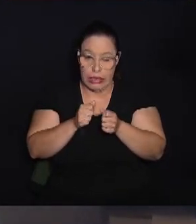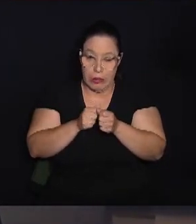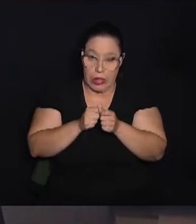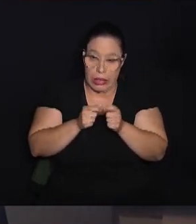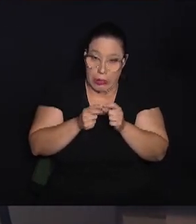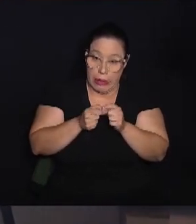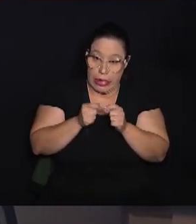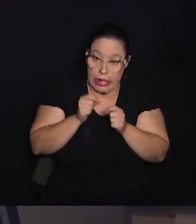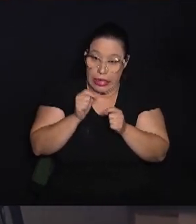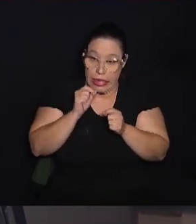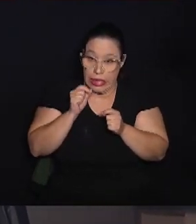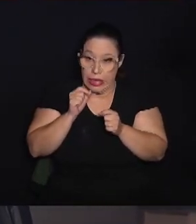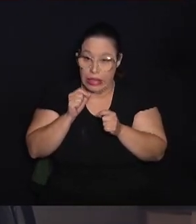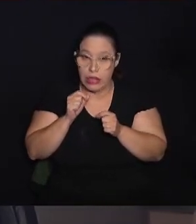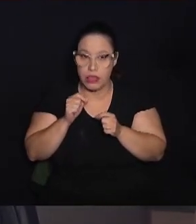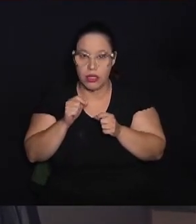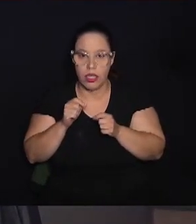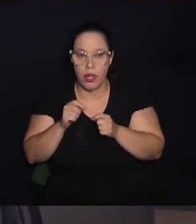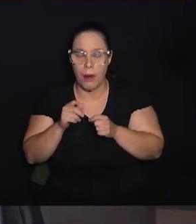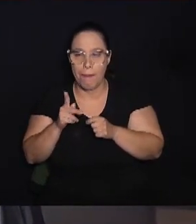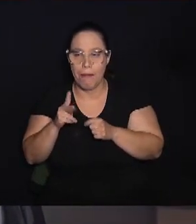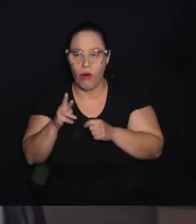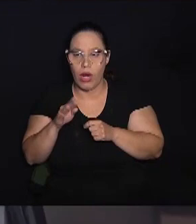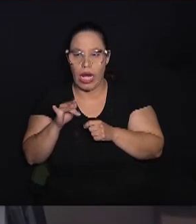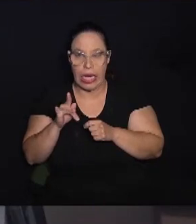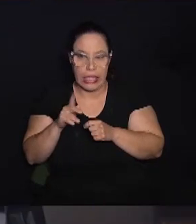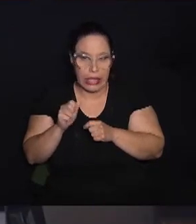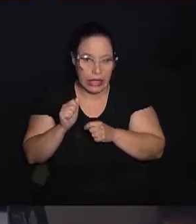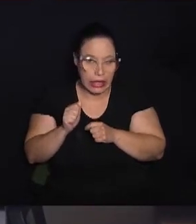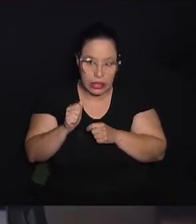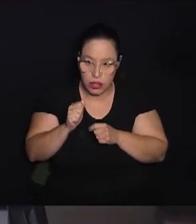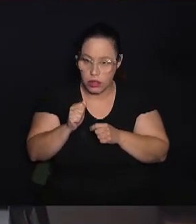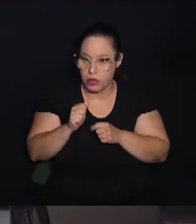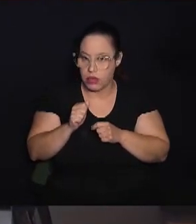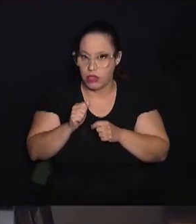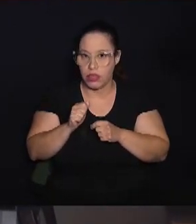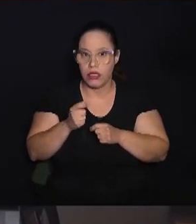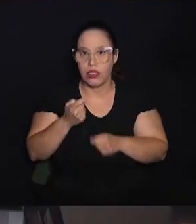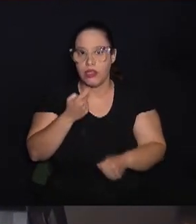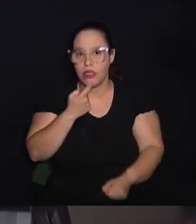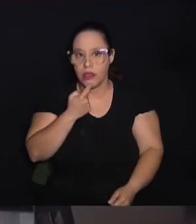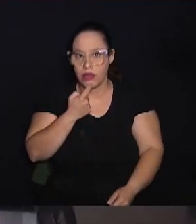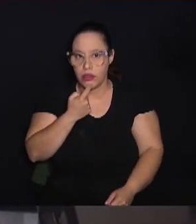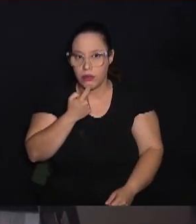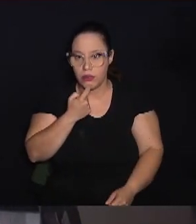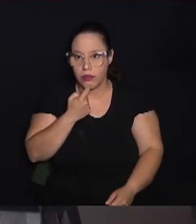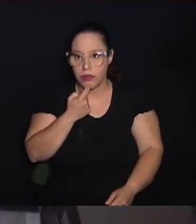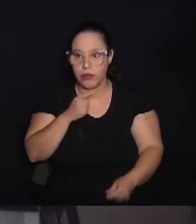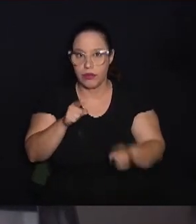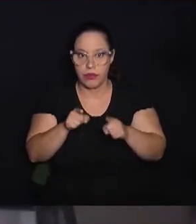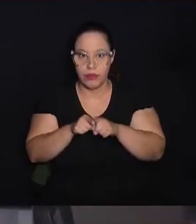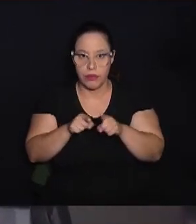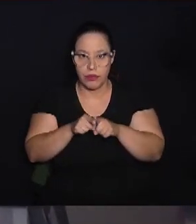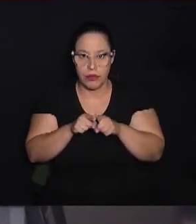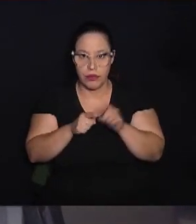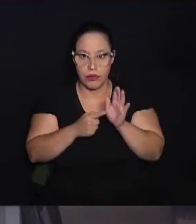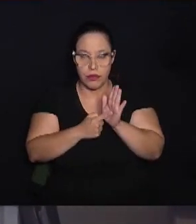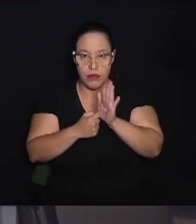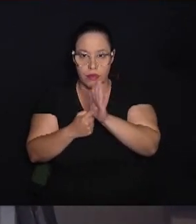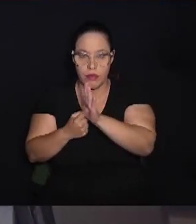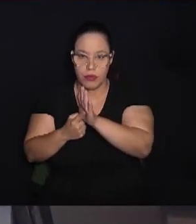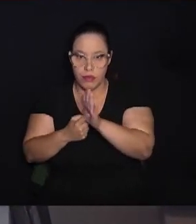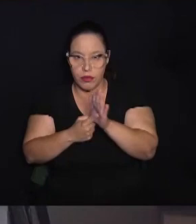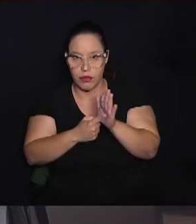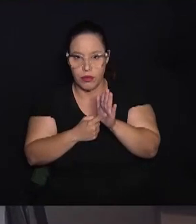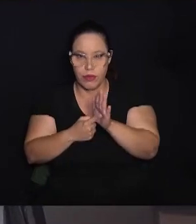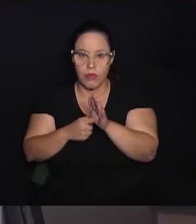escritório a gente fica em paulin aqui em Campinas a gente tem o stoque da editor fora vou mostrar para vocês como que que que a gente